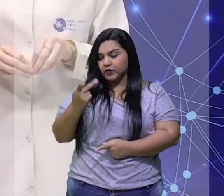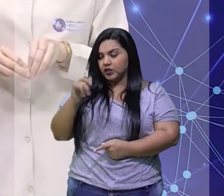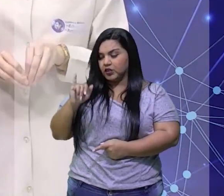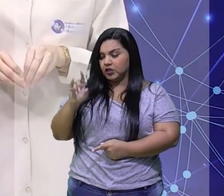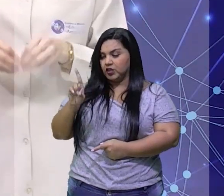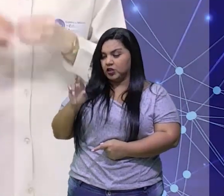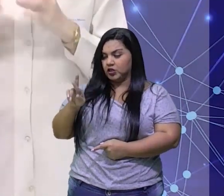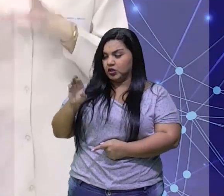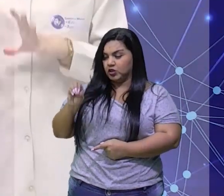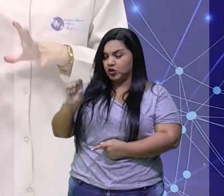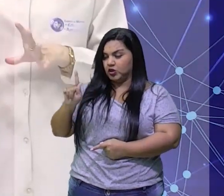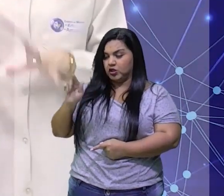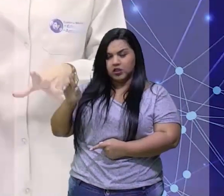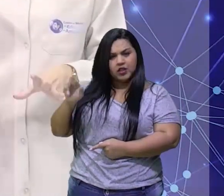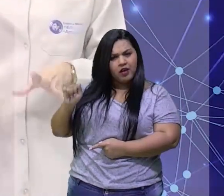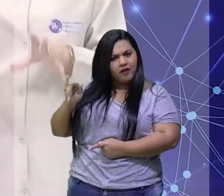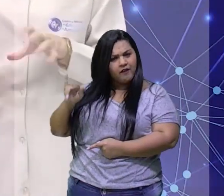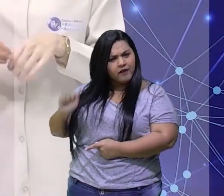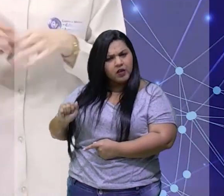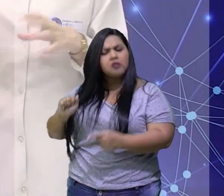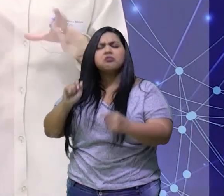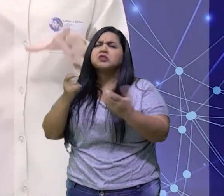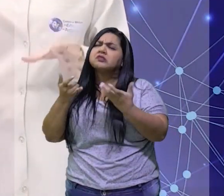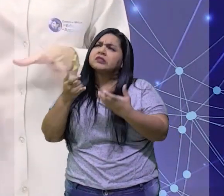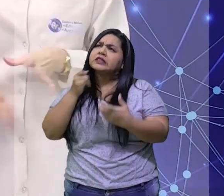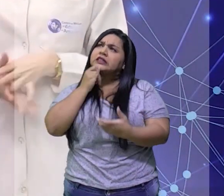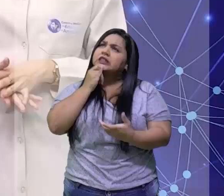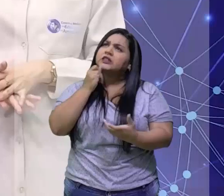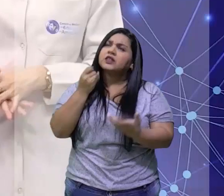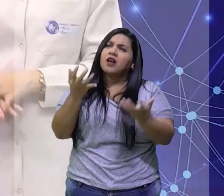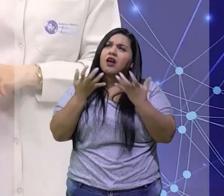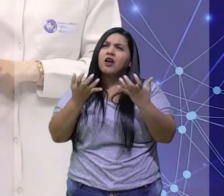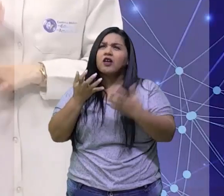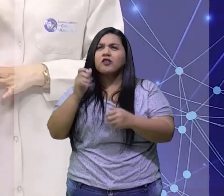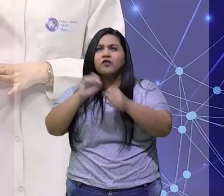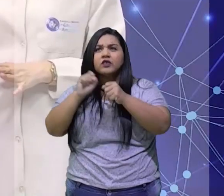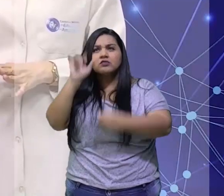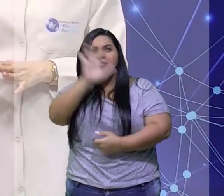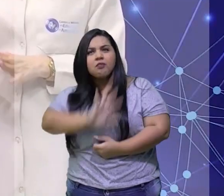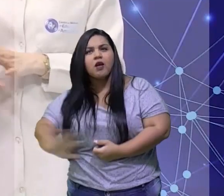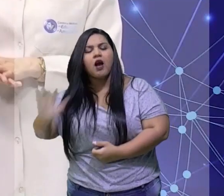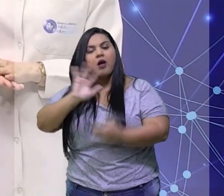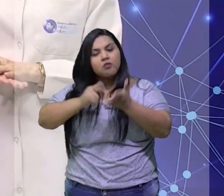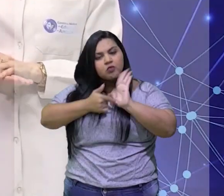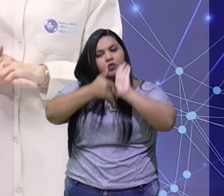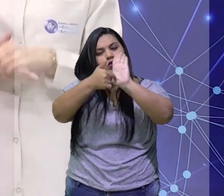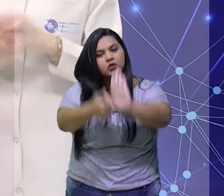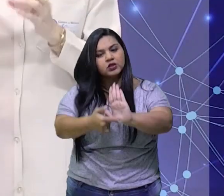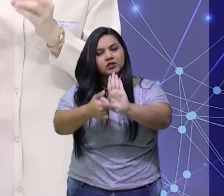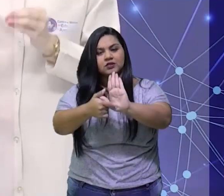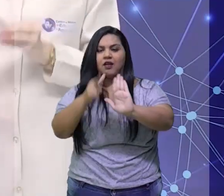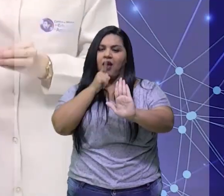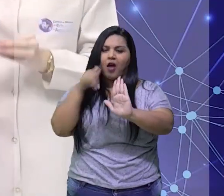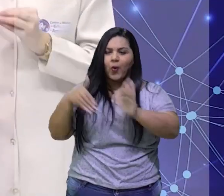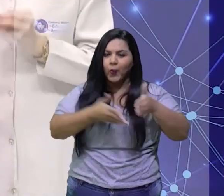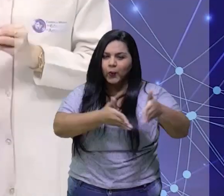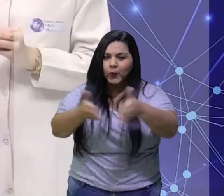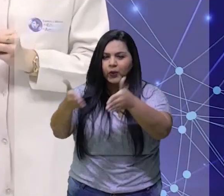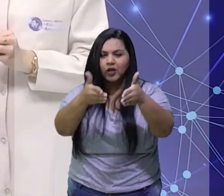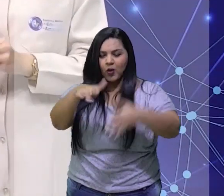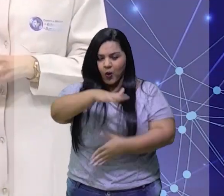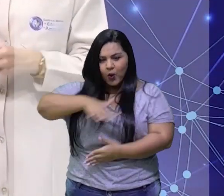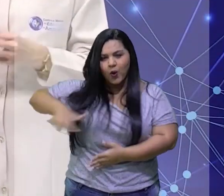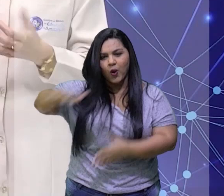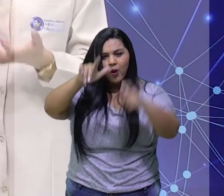para mostrar aqui os rios da região onde eu moro, né? Então, você está fazendo aí um mapa físico, né? Então, o tema que